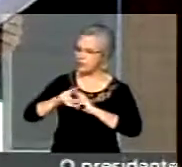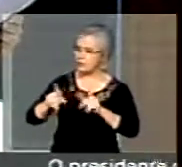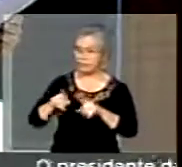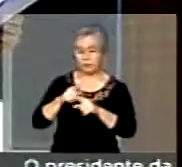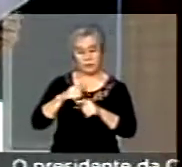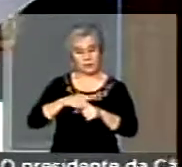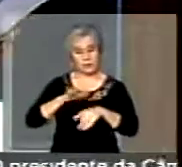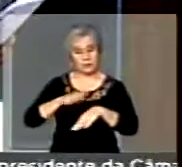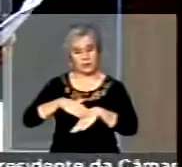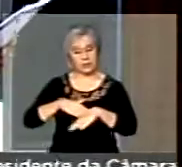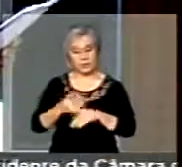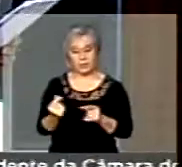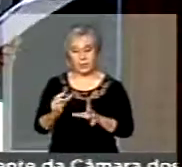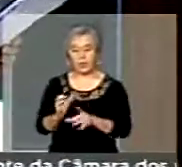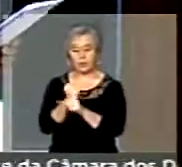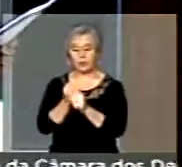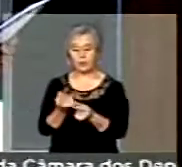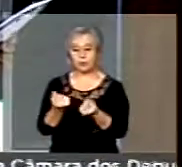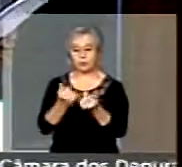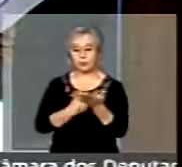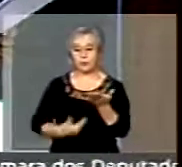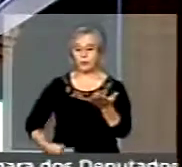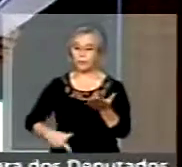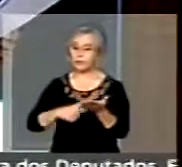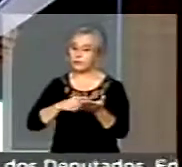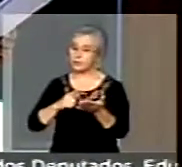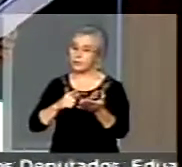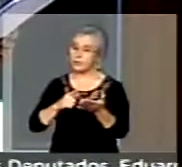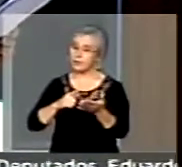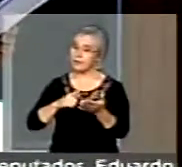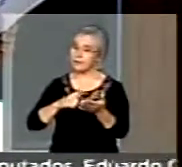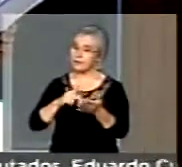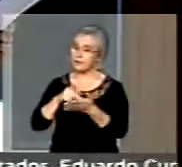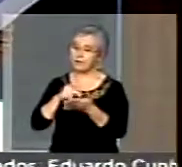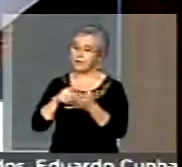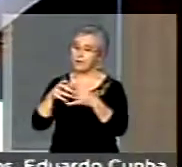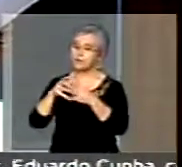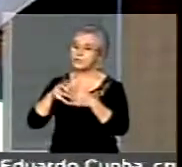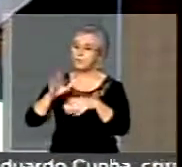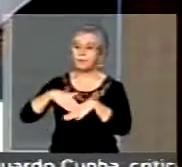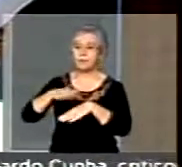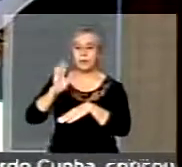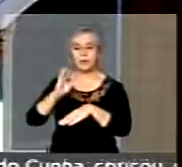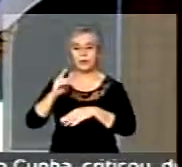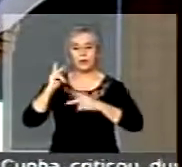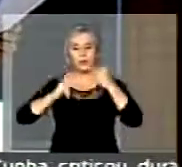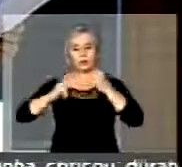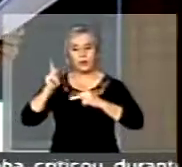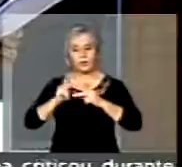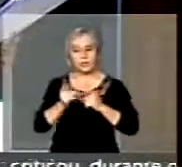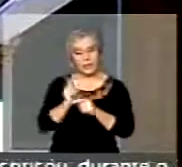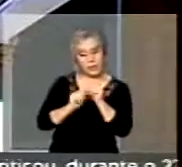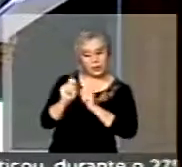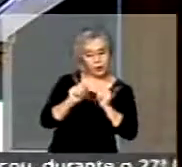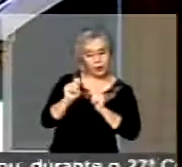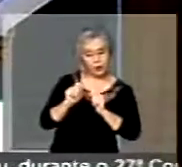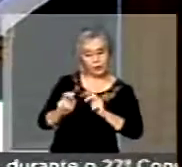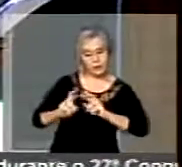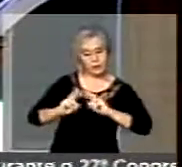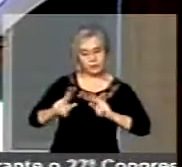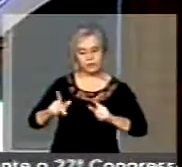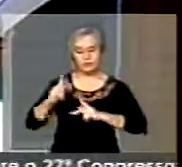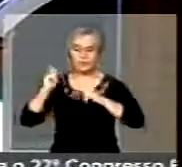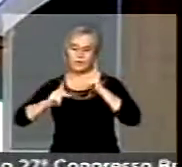os recursos públicos disponíveis. É preciso diferenciar política econômica de política partidária.